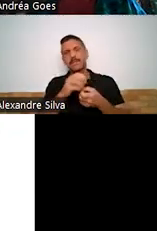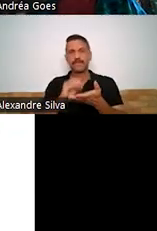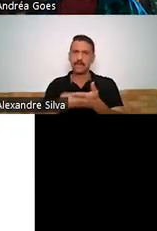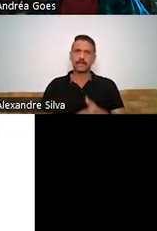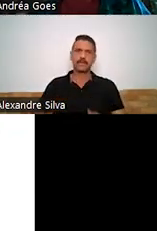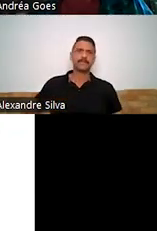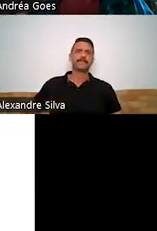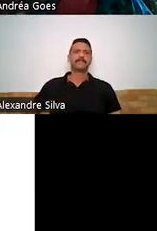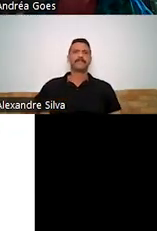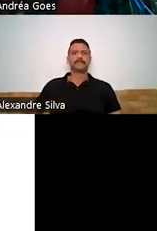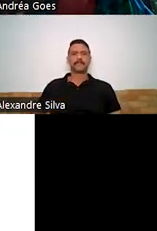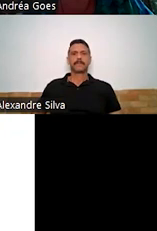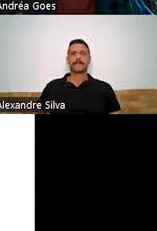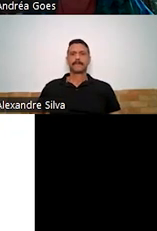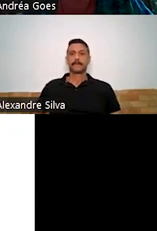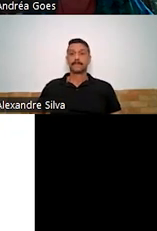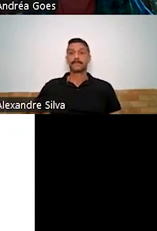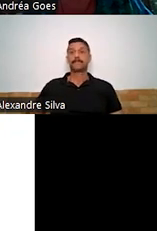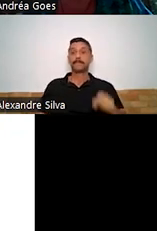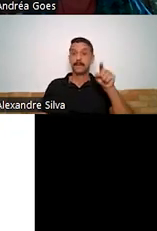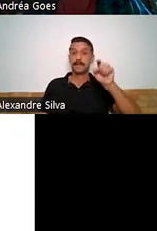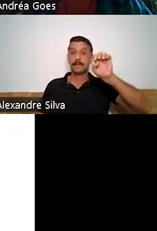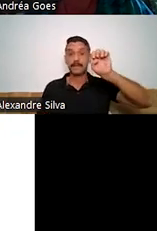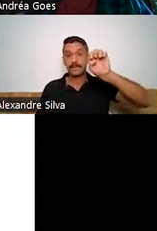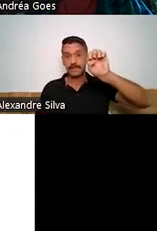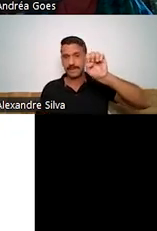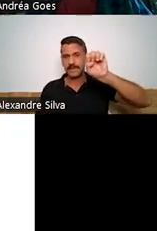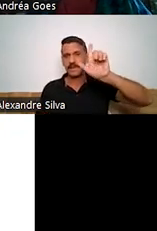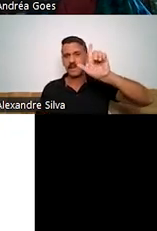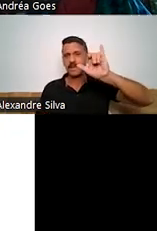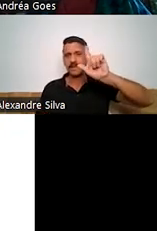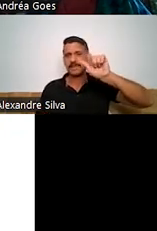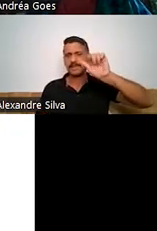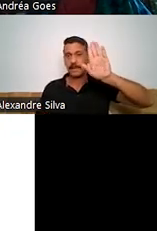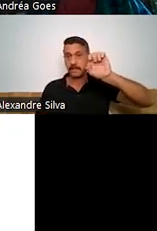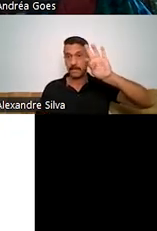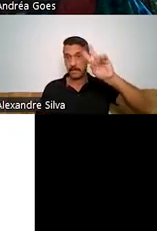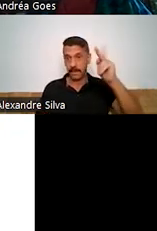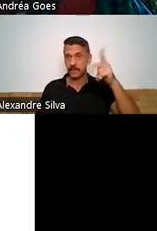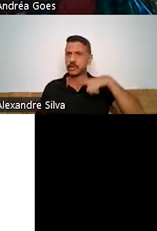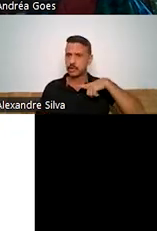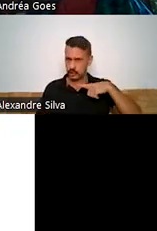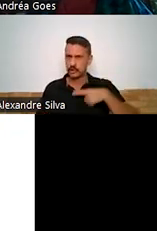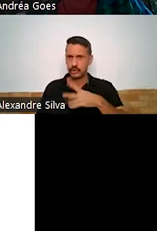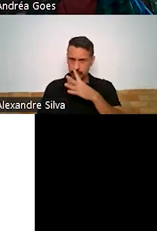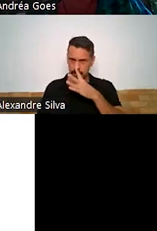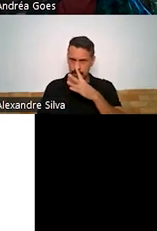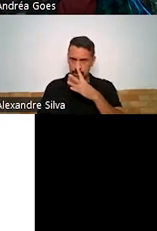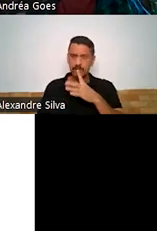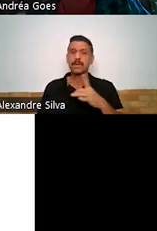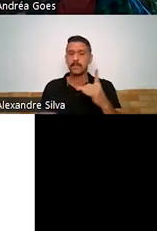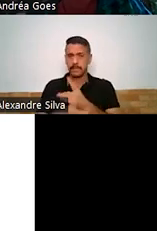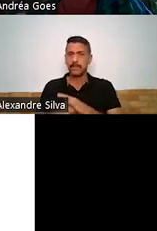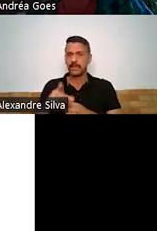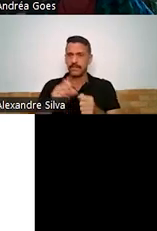favor. Esse é o que a Elizabeth, que está aqui na sala, trabalha hoje e vai também fechar em breve